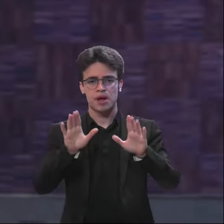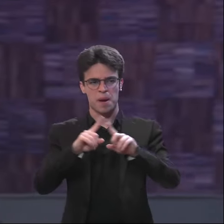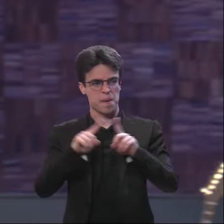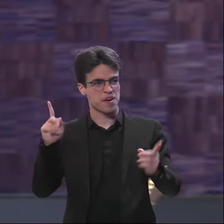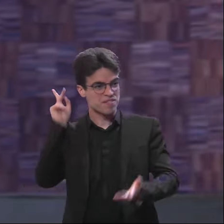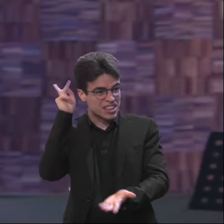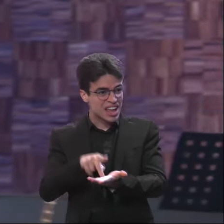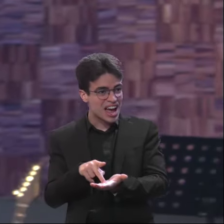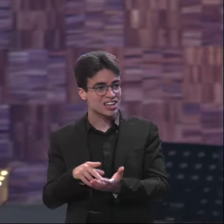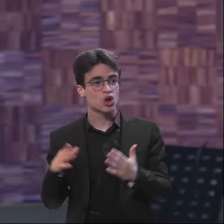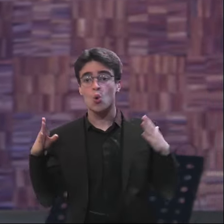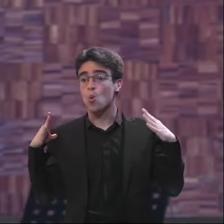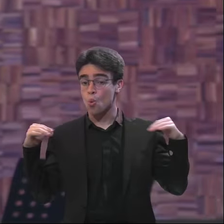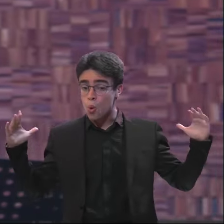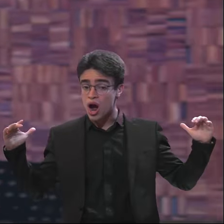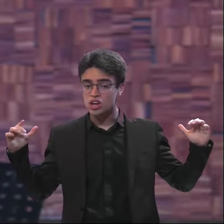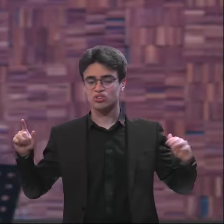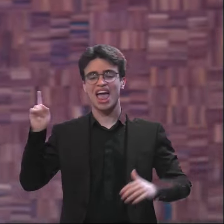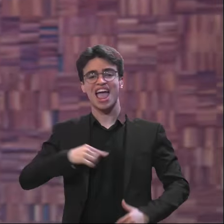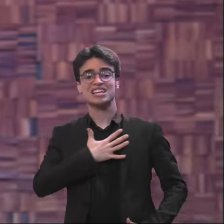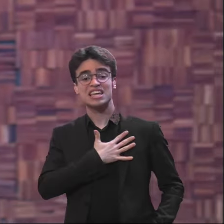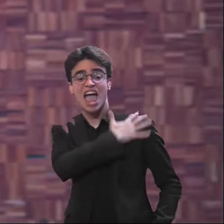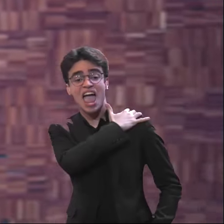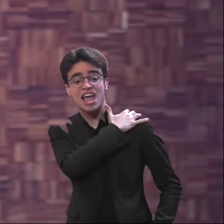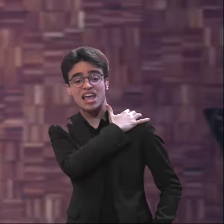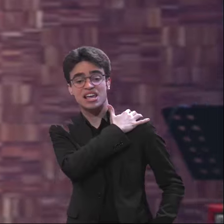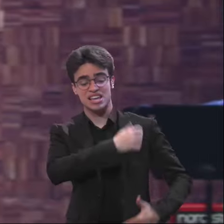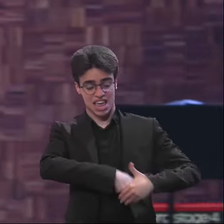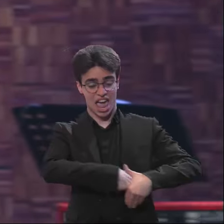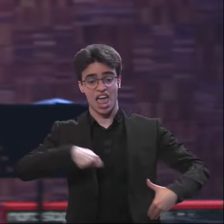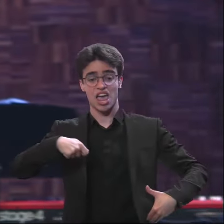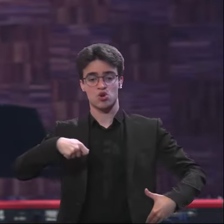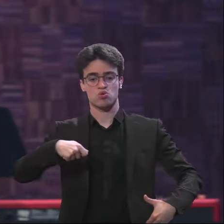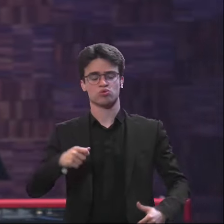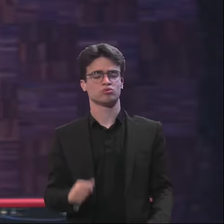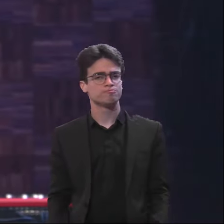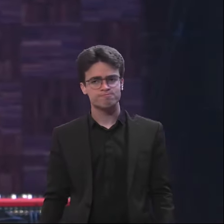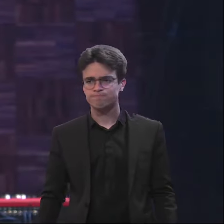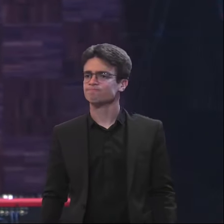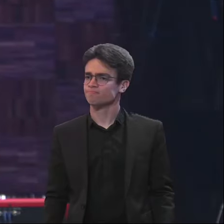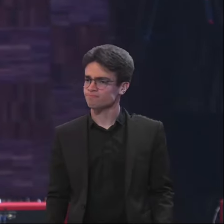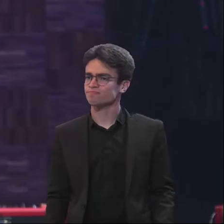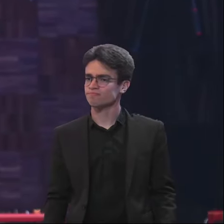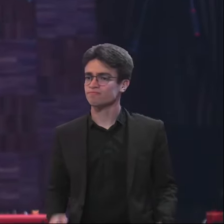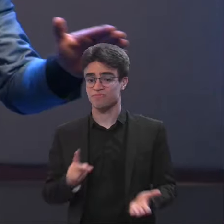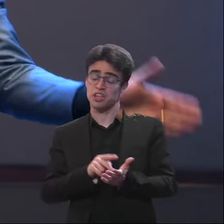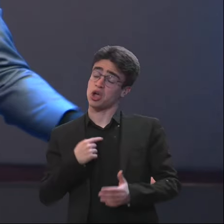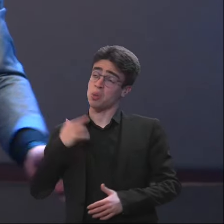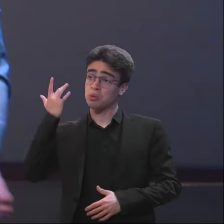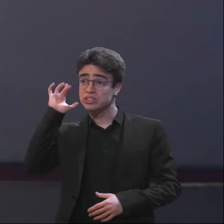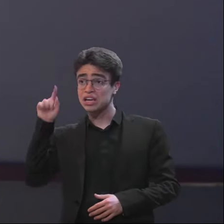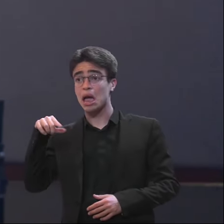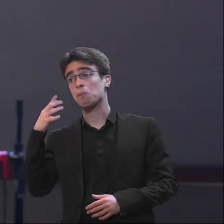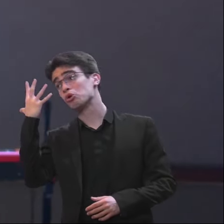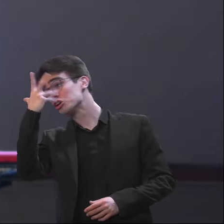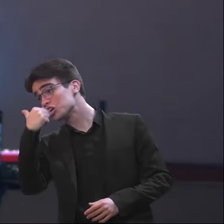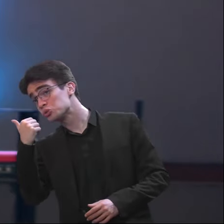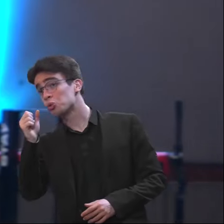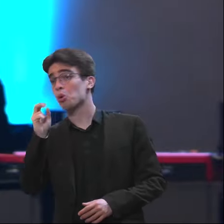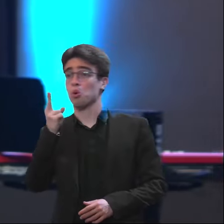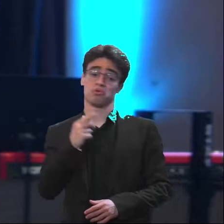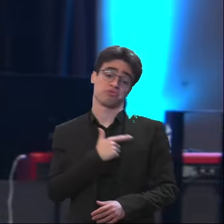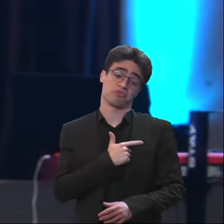Deus. E eles lutam em favor dos santos. Eu não sei se eles são bonitos ou feios,